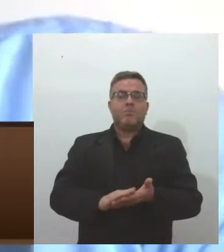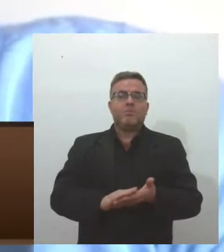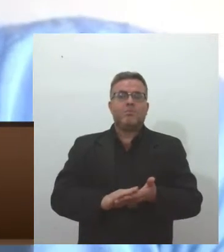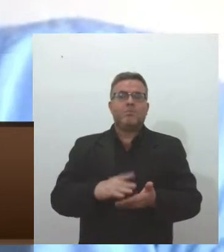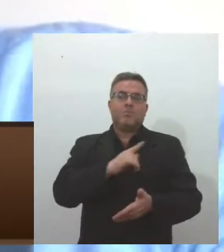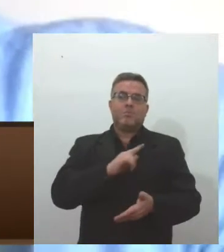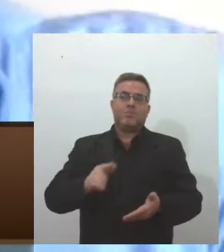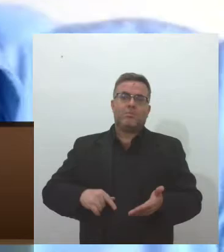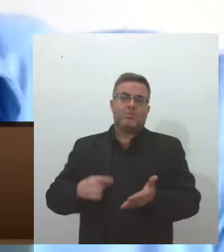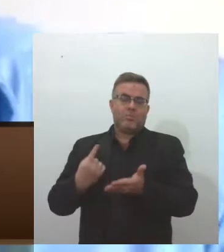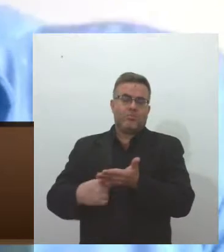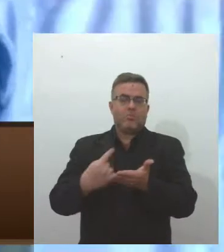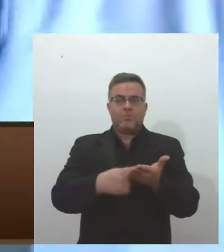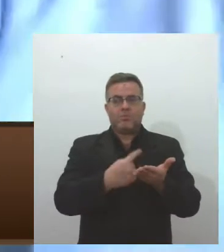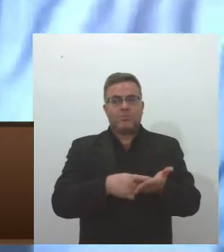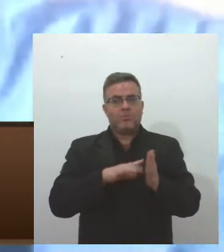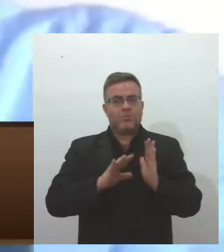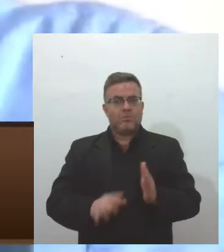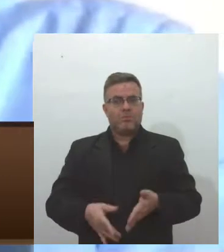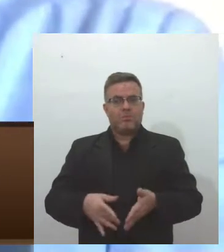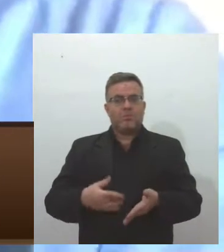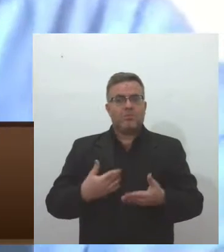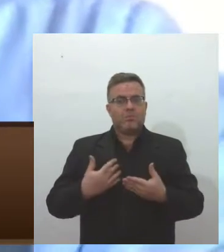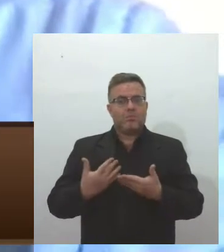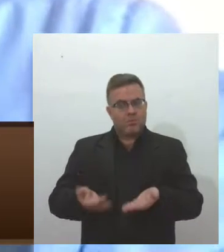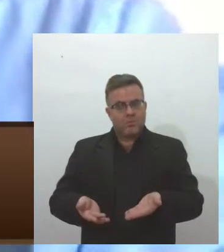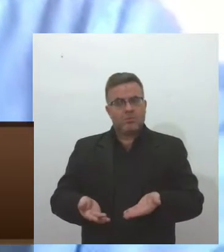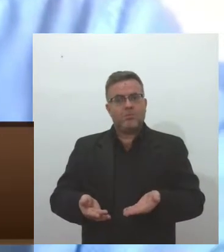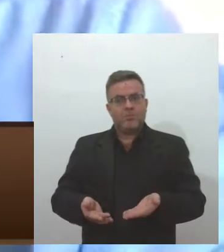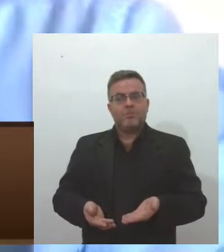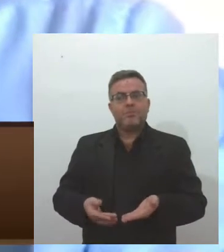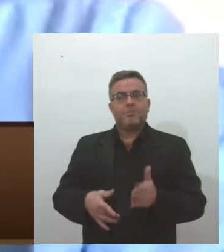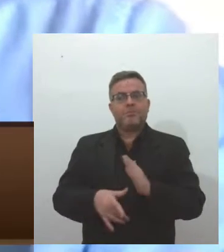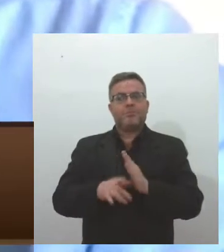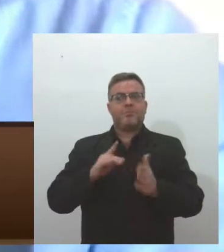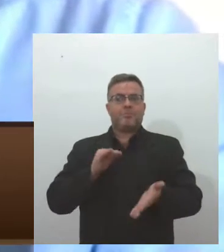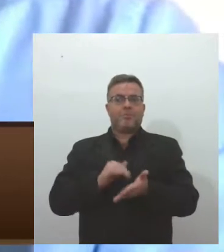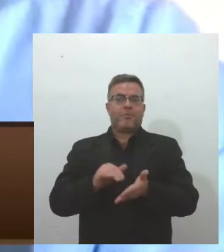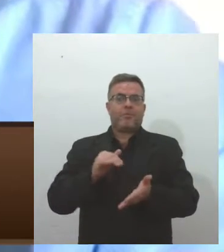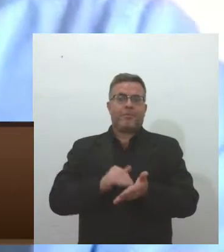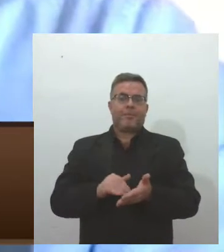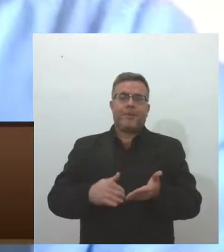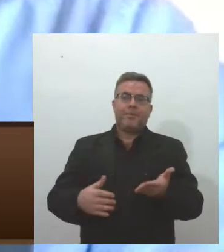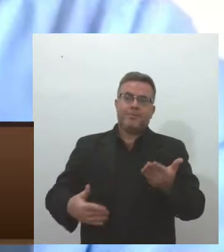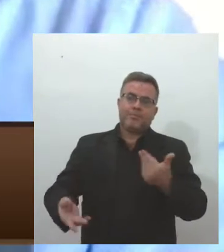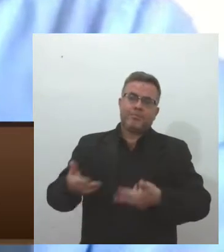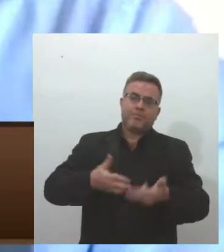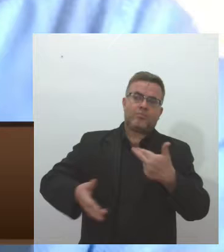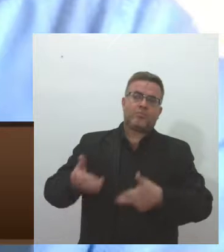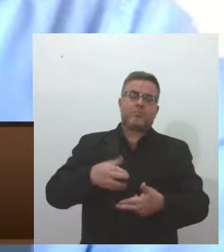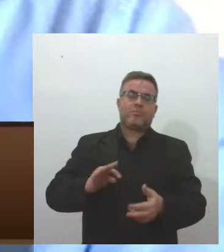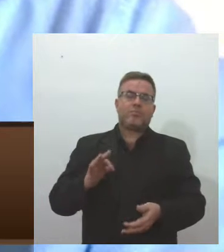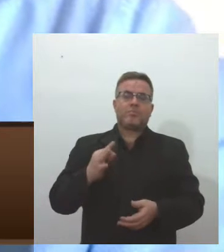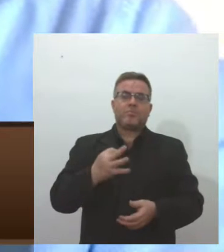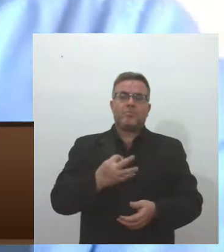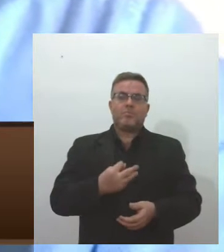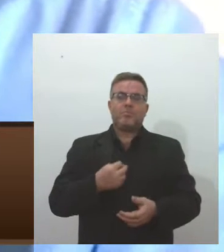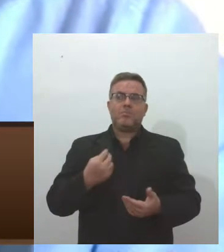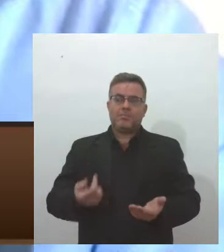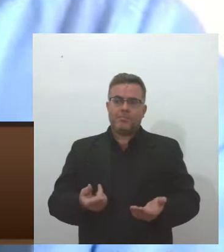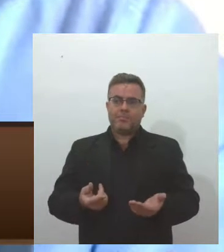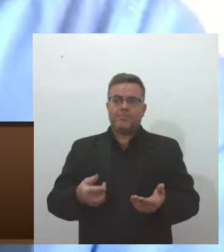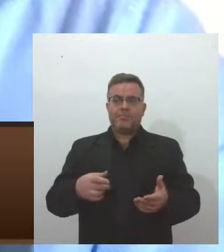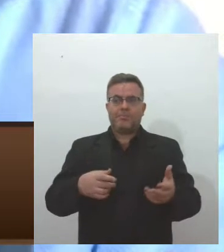vem cumprindo com isso. A nossa secretaria, desde o início, ela estabeleceu um diálogo muito próximo ao trade